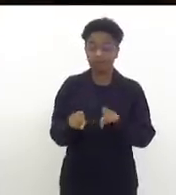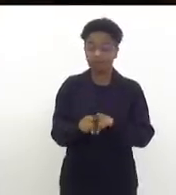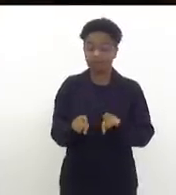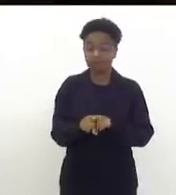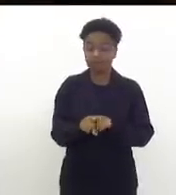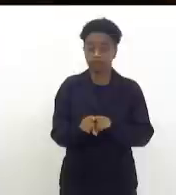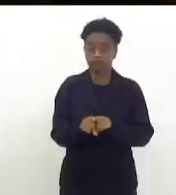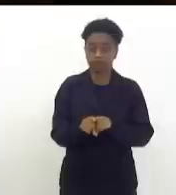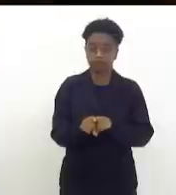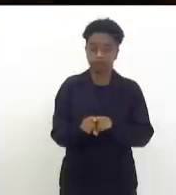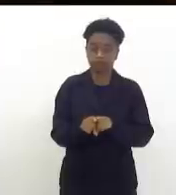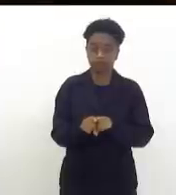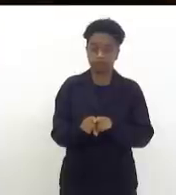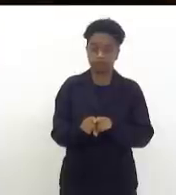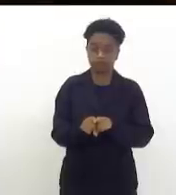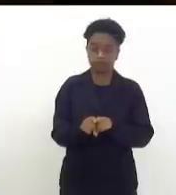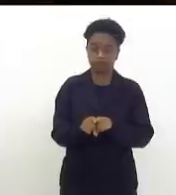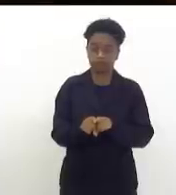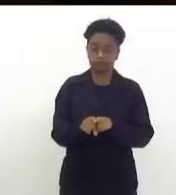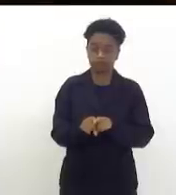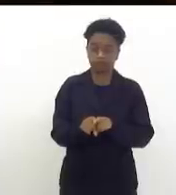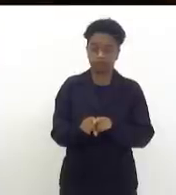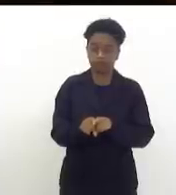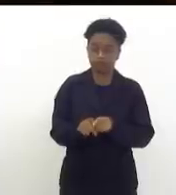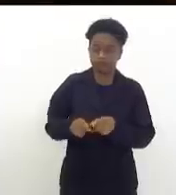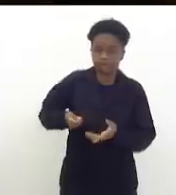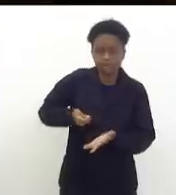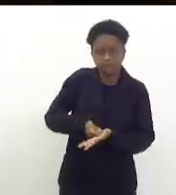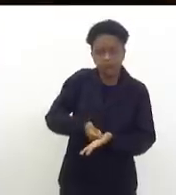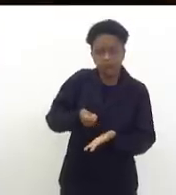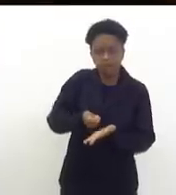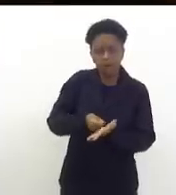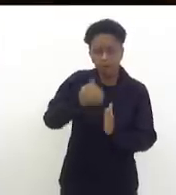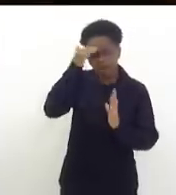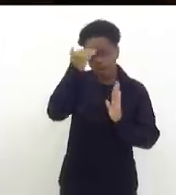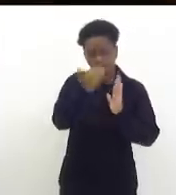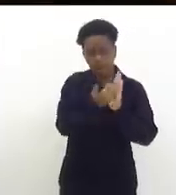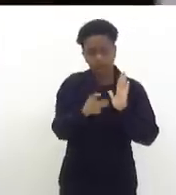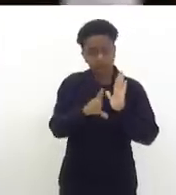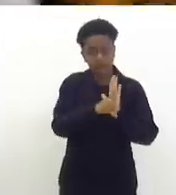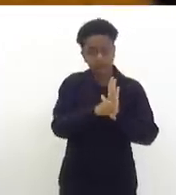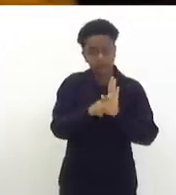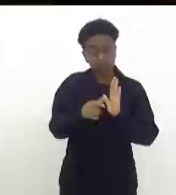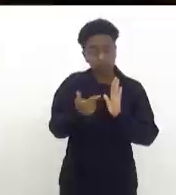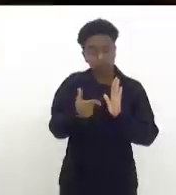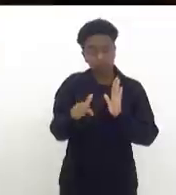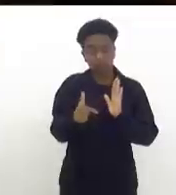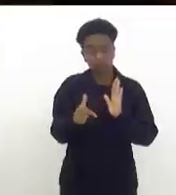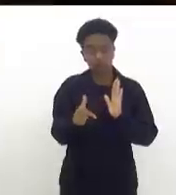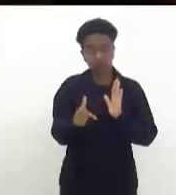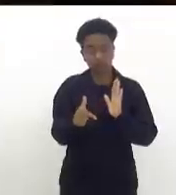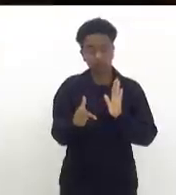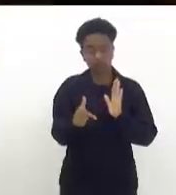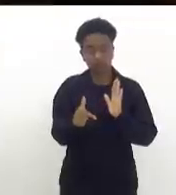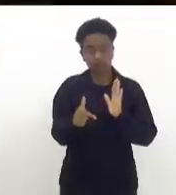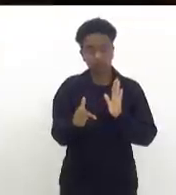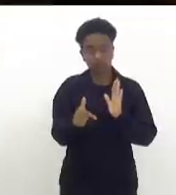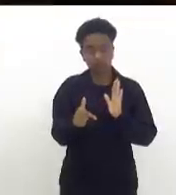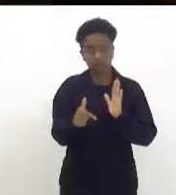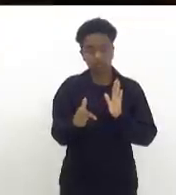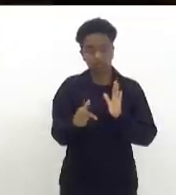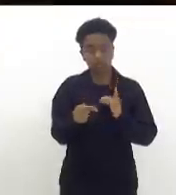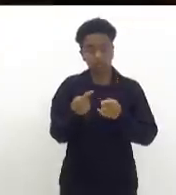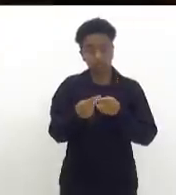tenha com Rigor da lei a cobrança para o